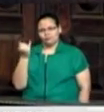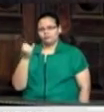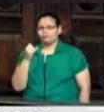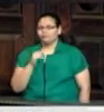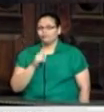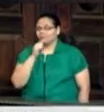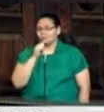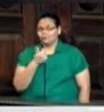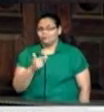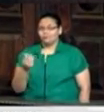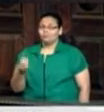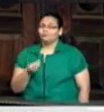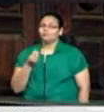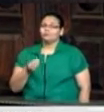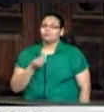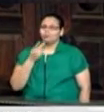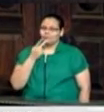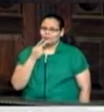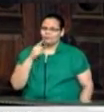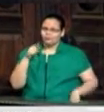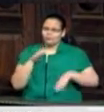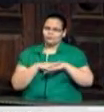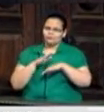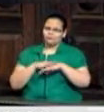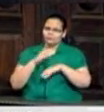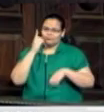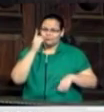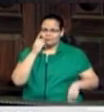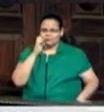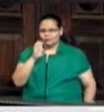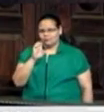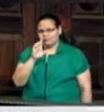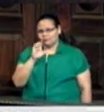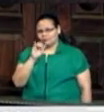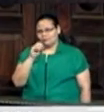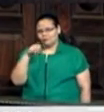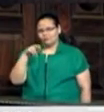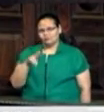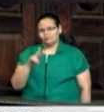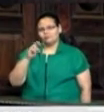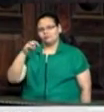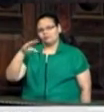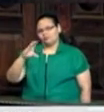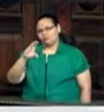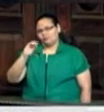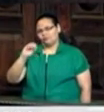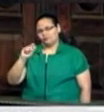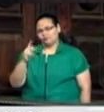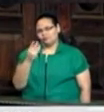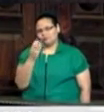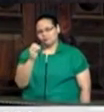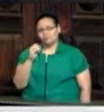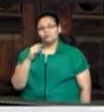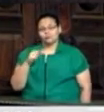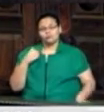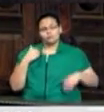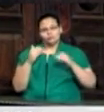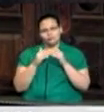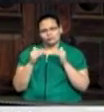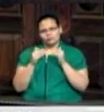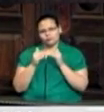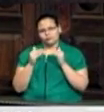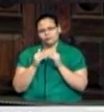E não há como, dizia o deputado Eliomar Coelho, e eu concordo com ele, que você